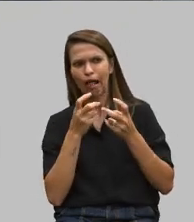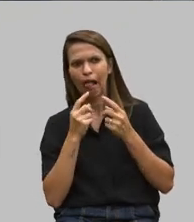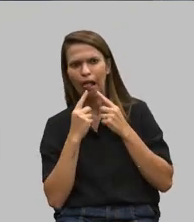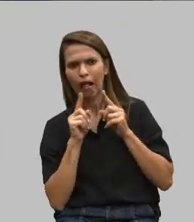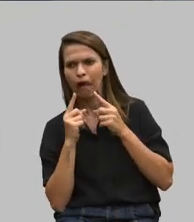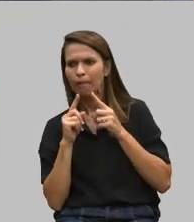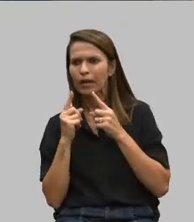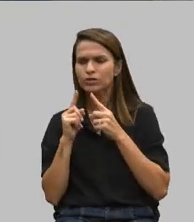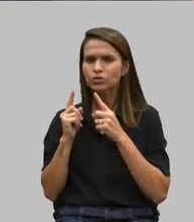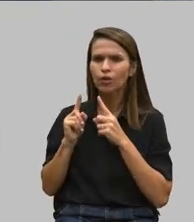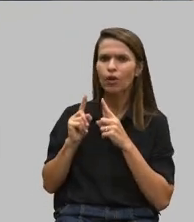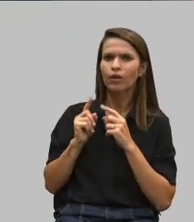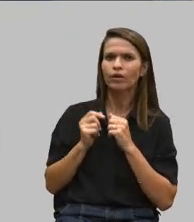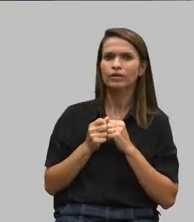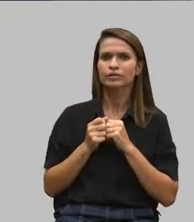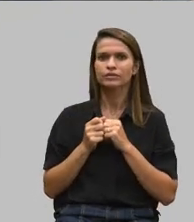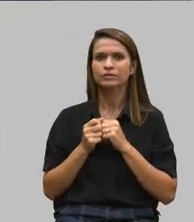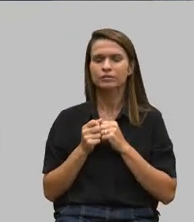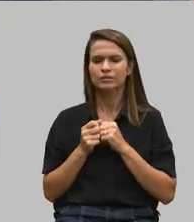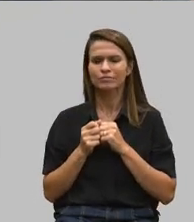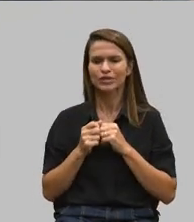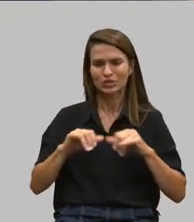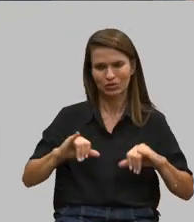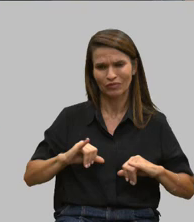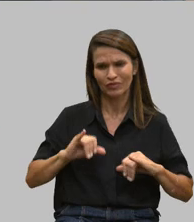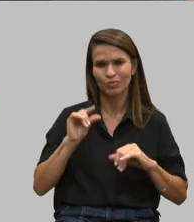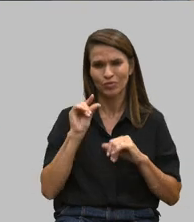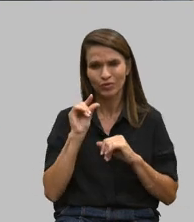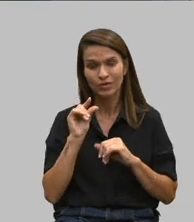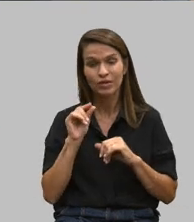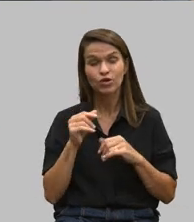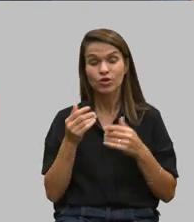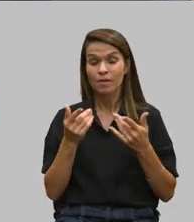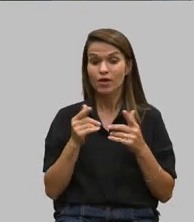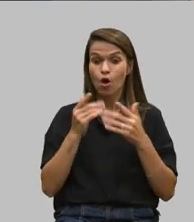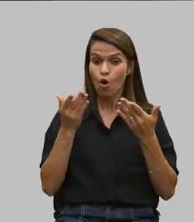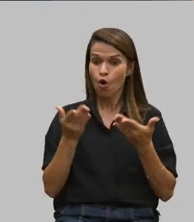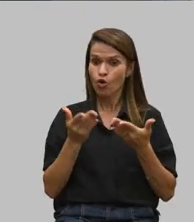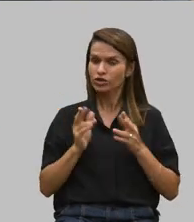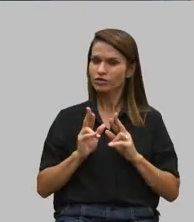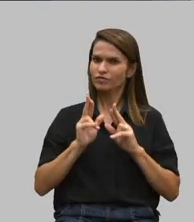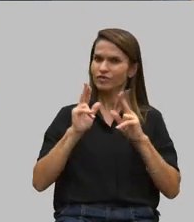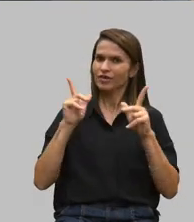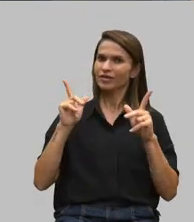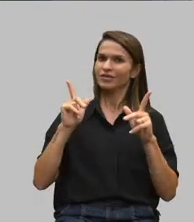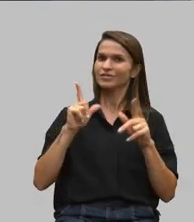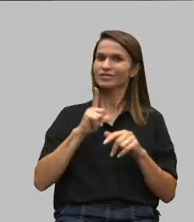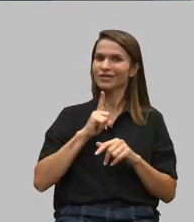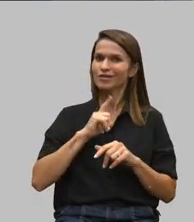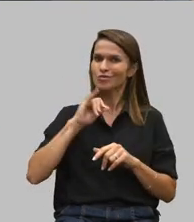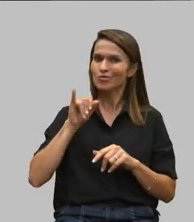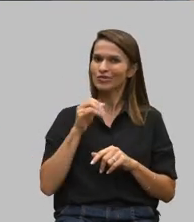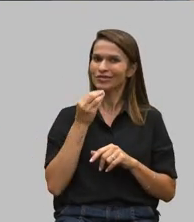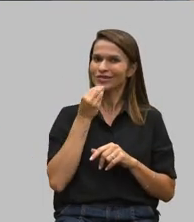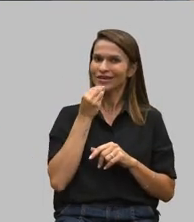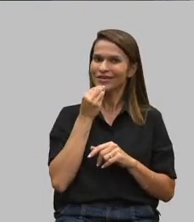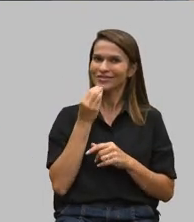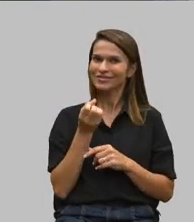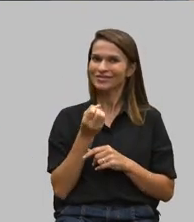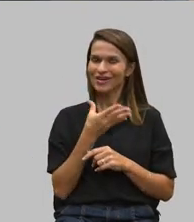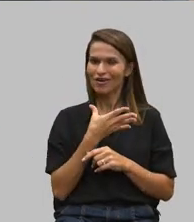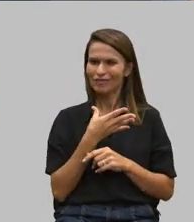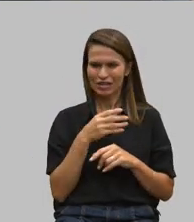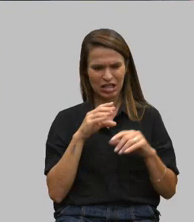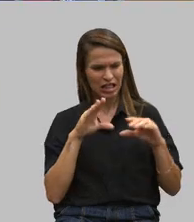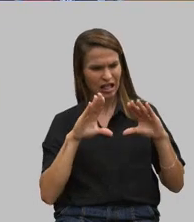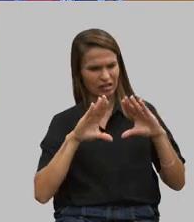pouquinho e e aqui hoje nós temos a oportun comissão de saúde parece que não né na assem na educação